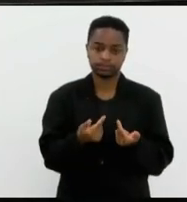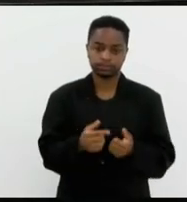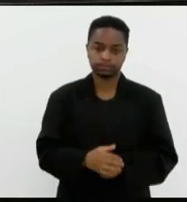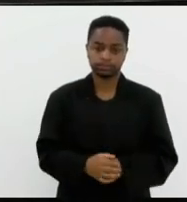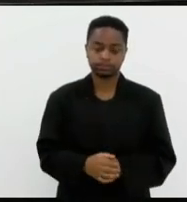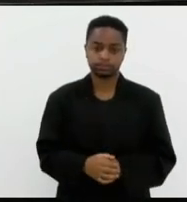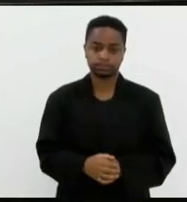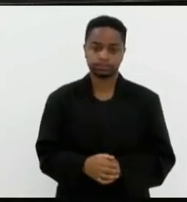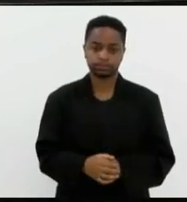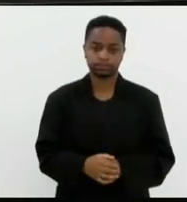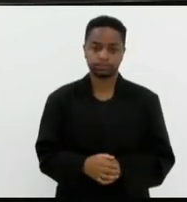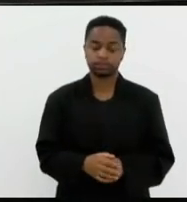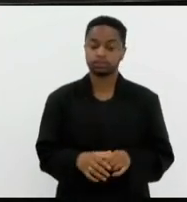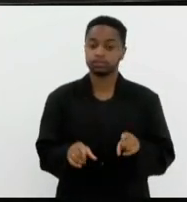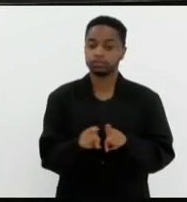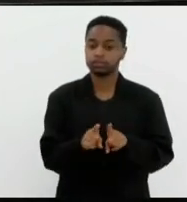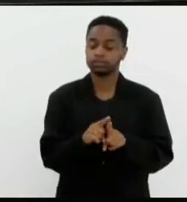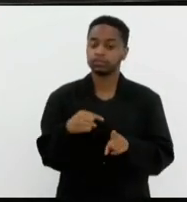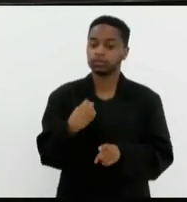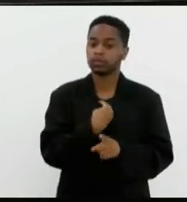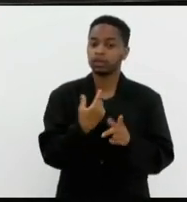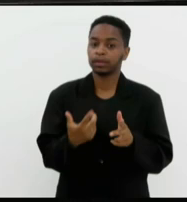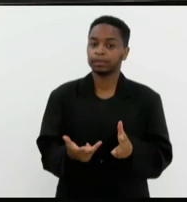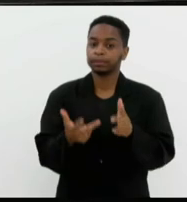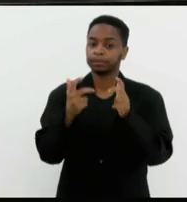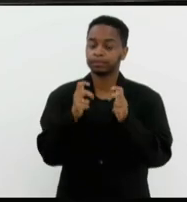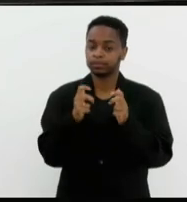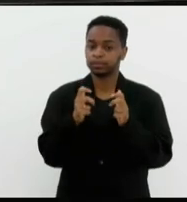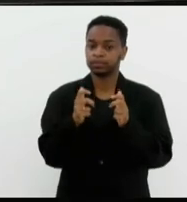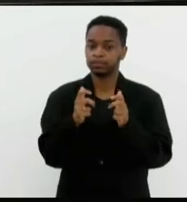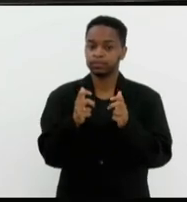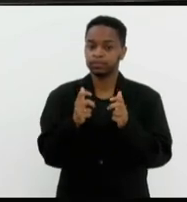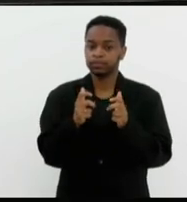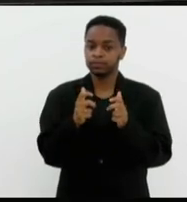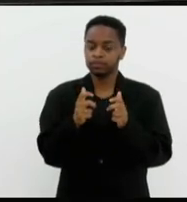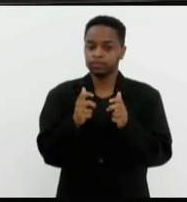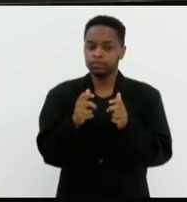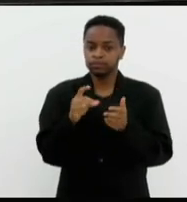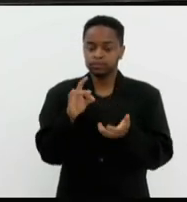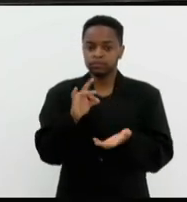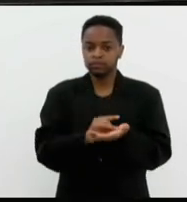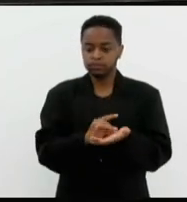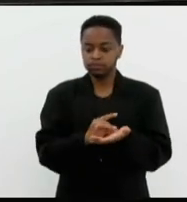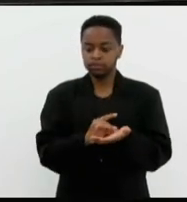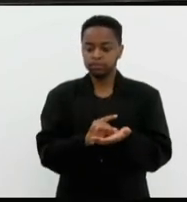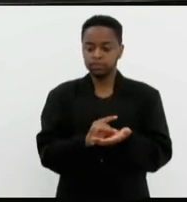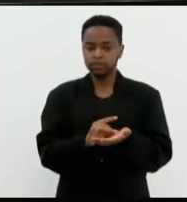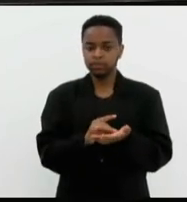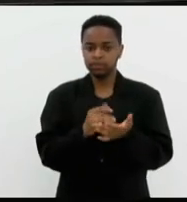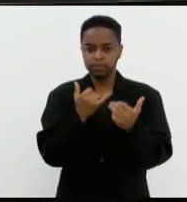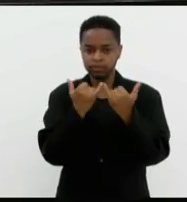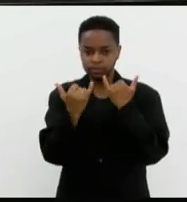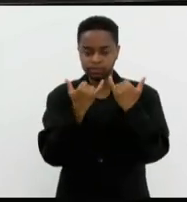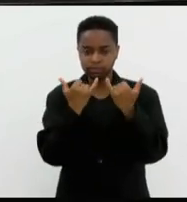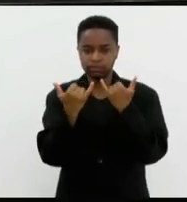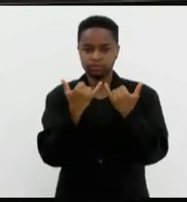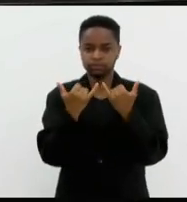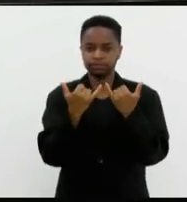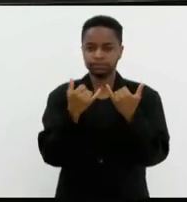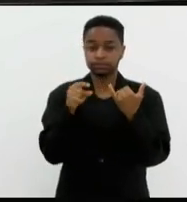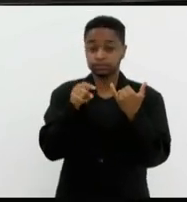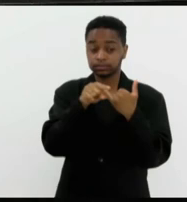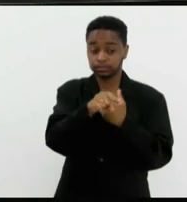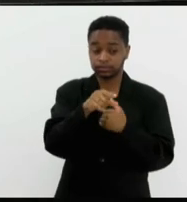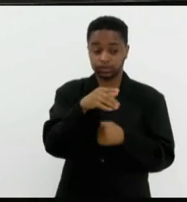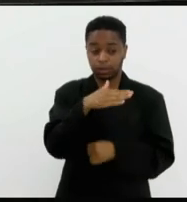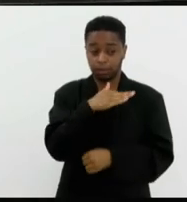E nós vimos que é um dado, que esse dado, que a morte do João Pedro não é